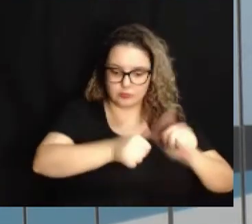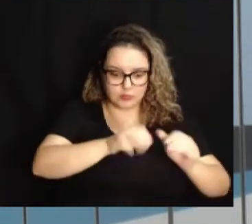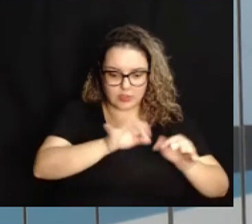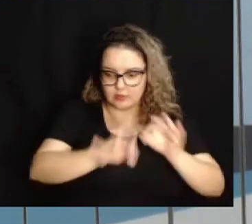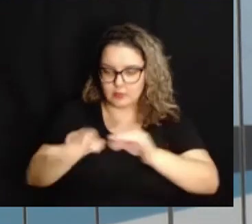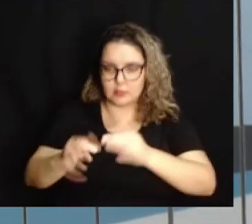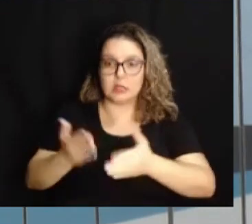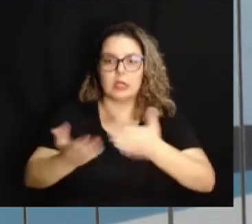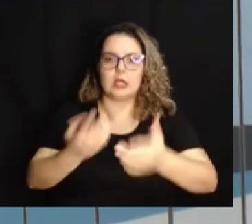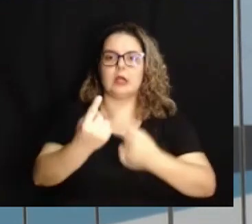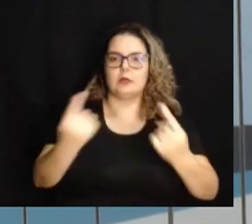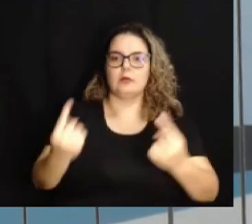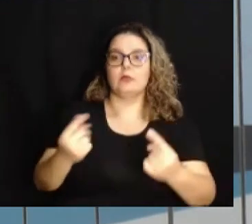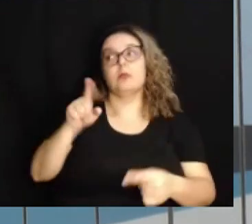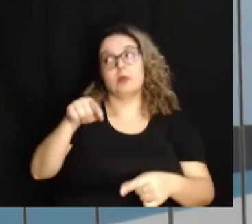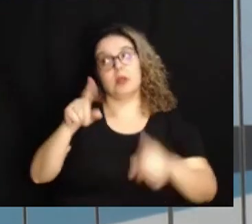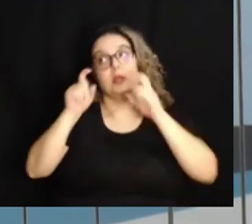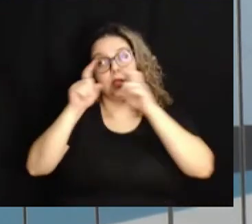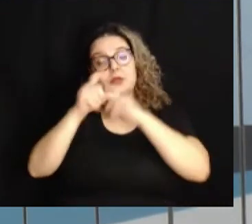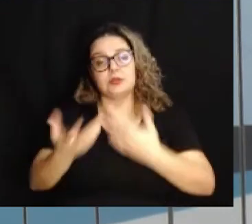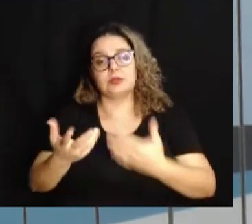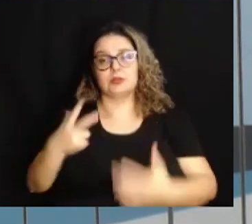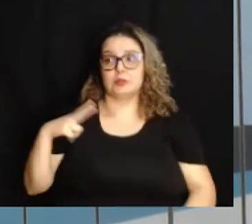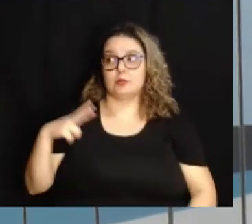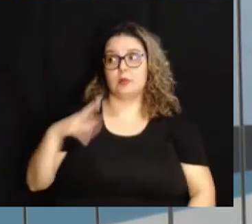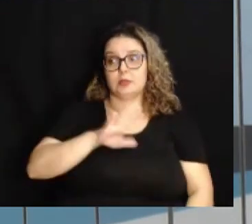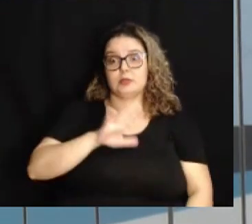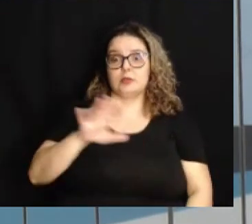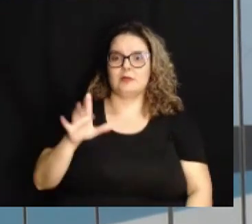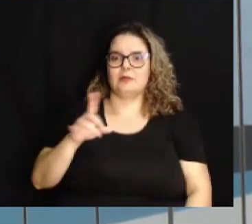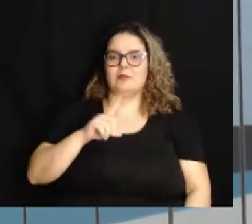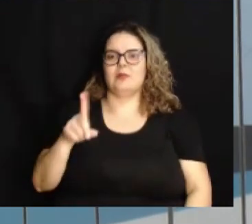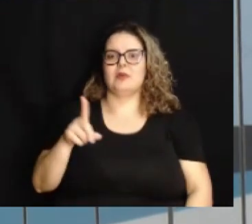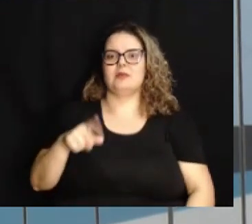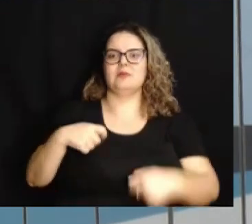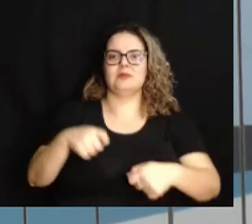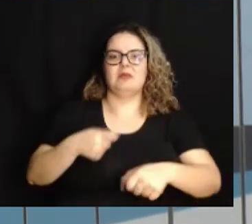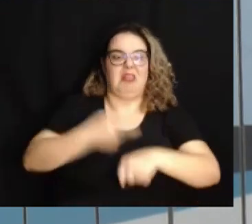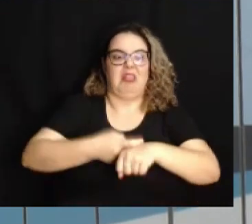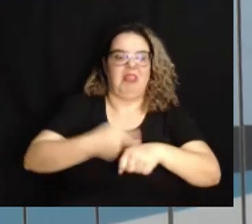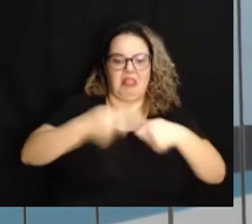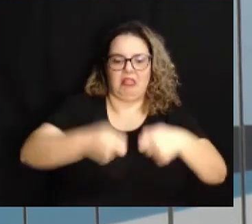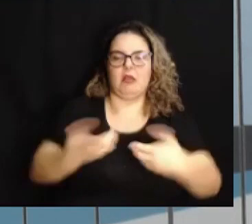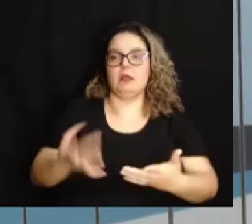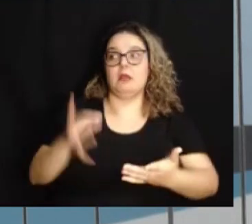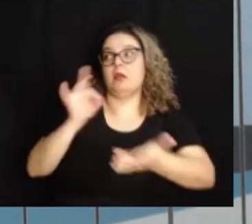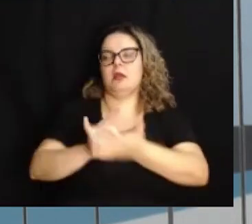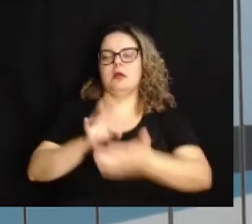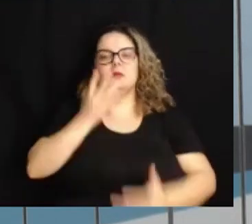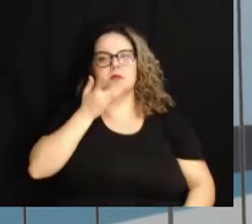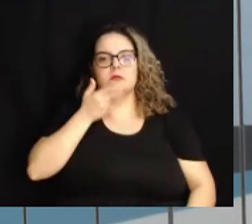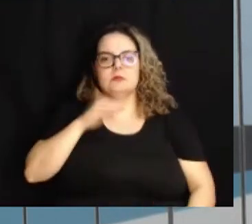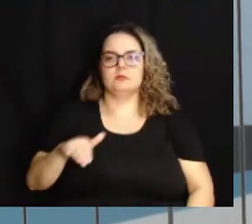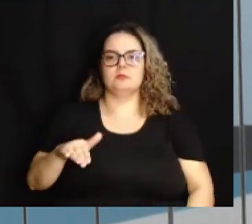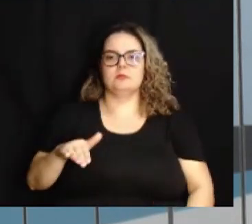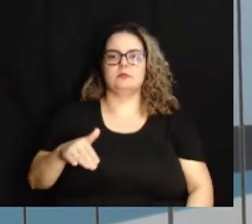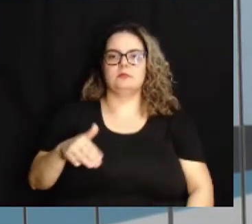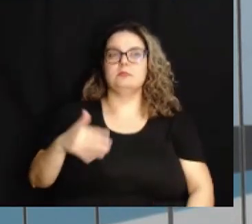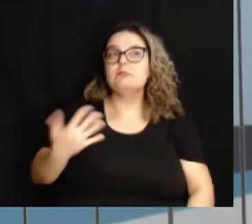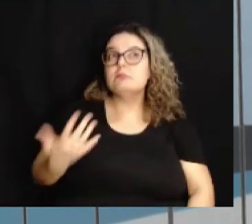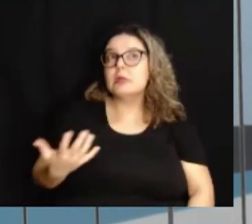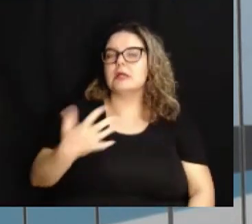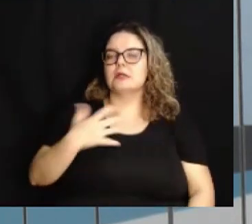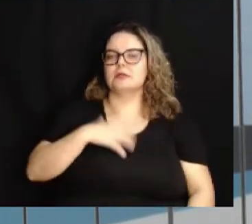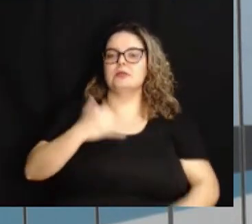muito difícil, mas é aquilo, né? Você não precisa ser bruto e ser totalmente realista com uma criança, mas colocar de uma forma lúdica, mas entender